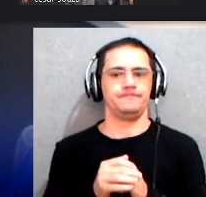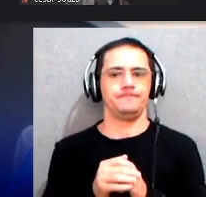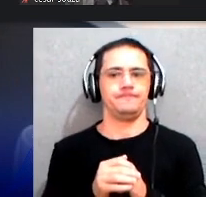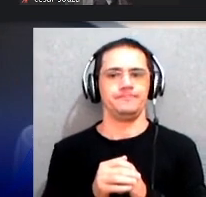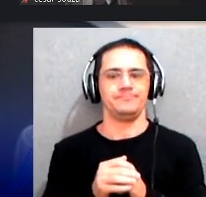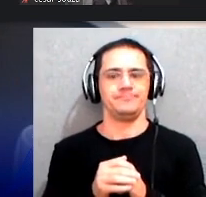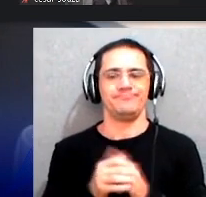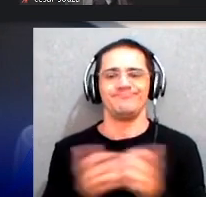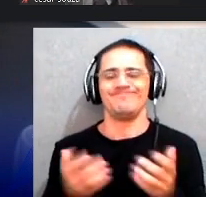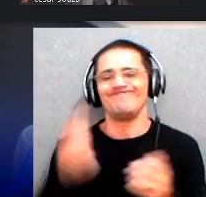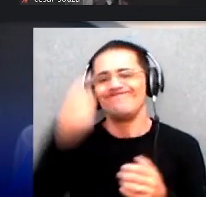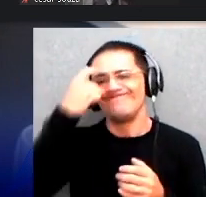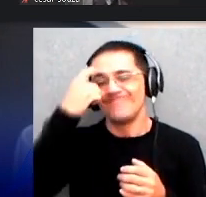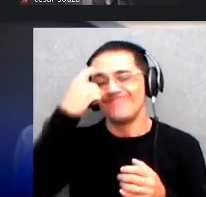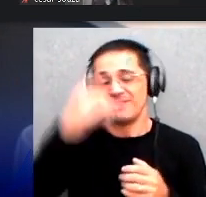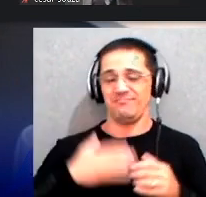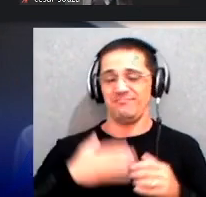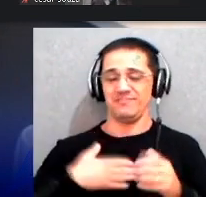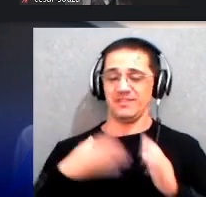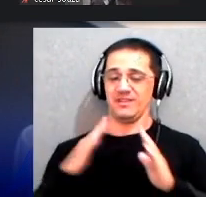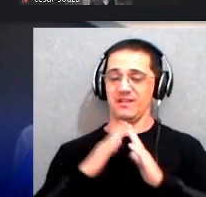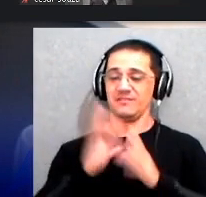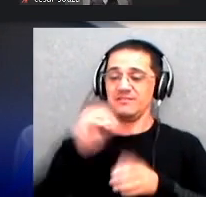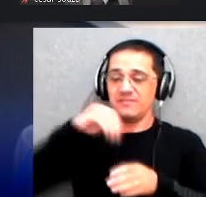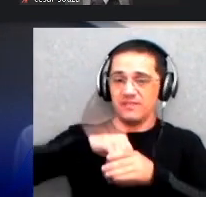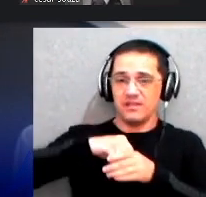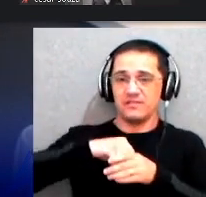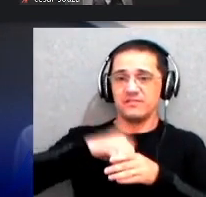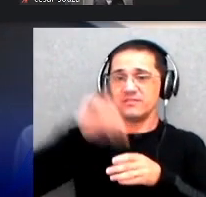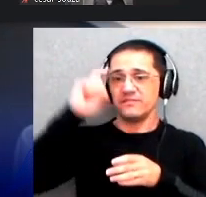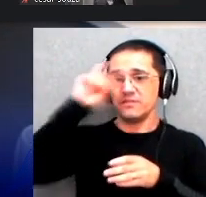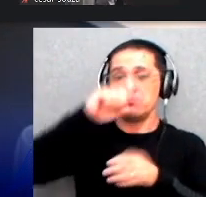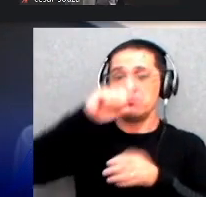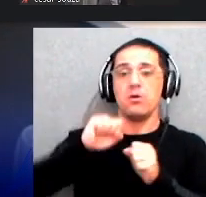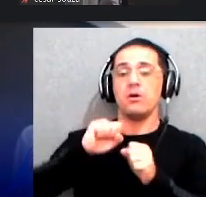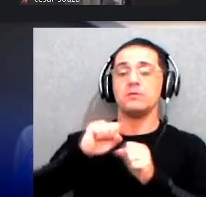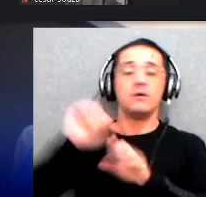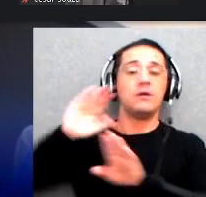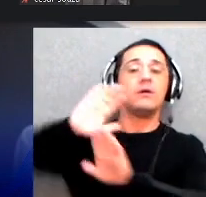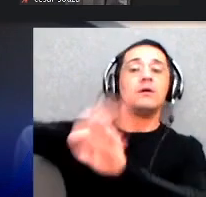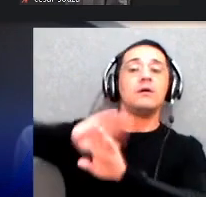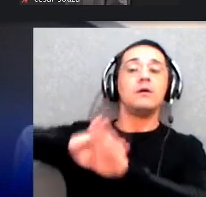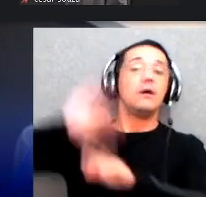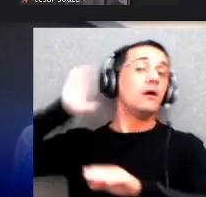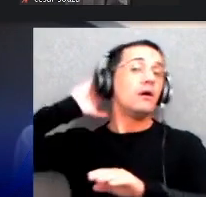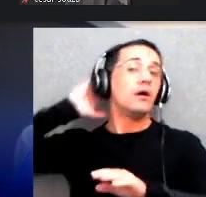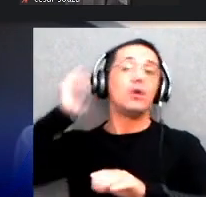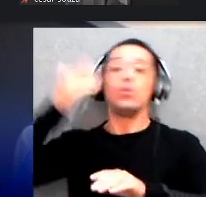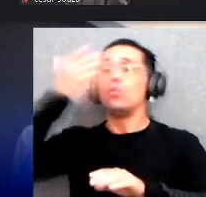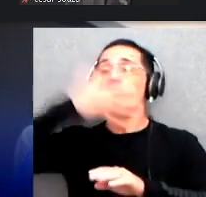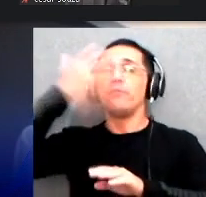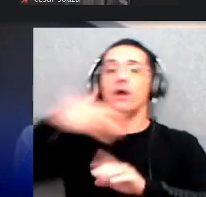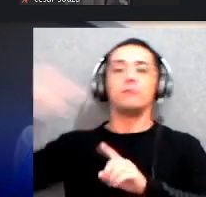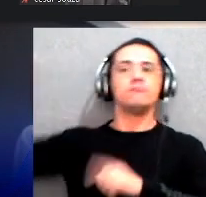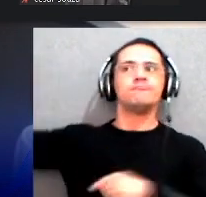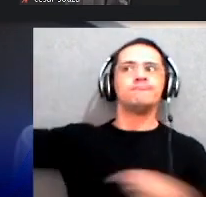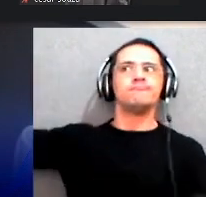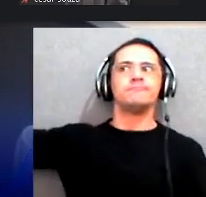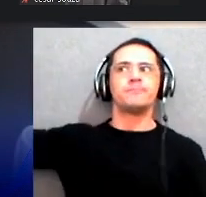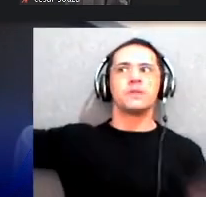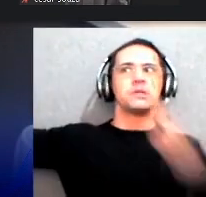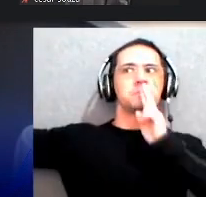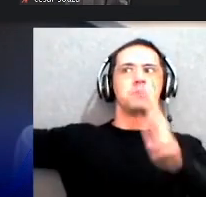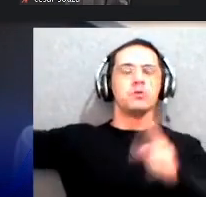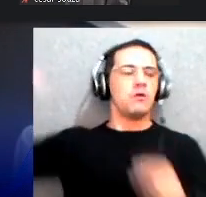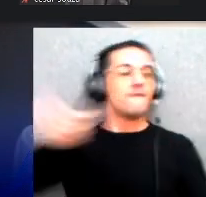difícil ter esse ambiente controlado. Eu posso estar sendo ameaçado, alguém pode estar aqui onde não aparece a minha mão com uma arma me dizendo, ó, fala